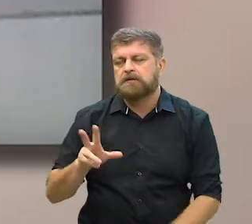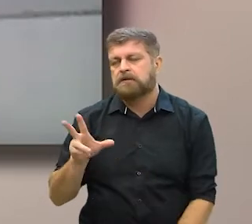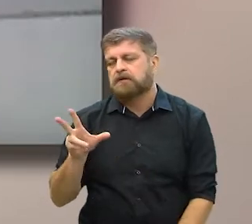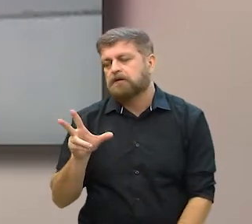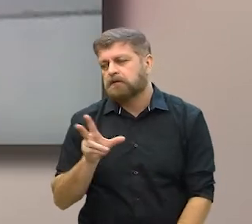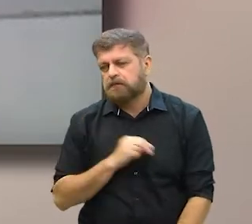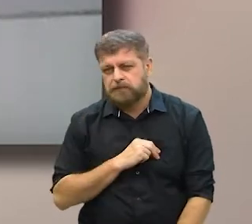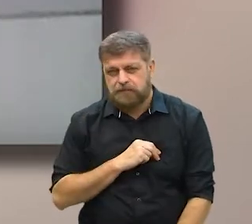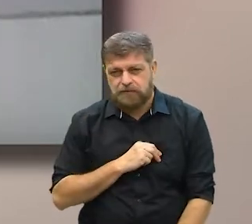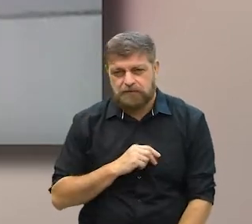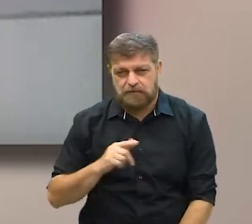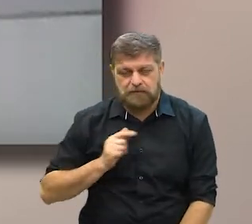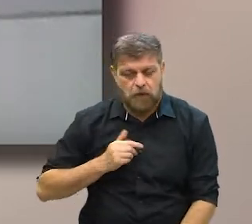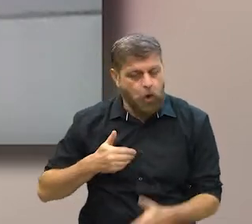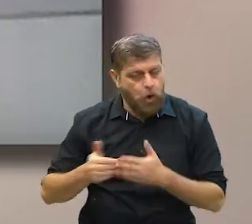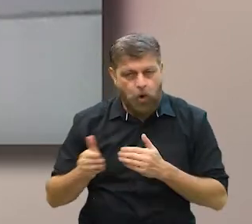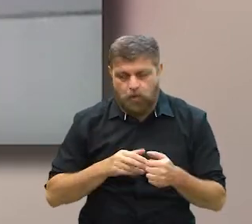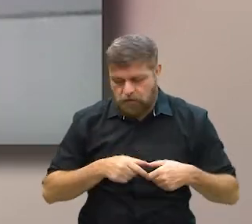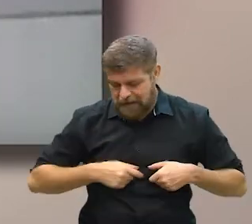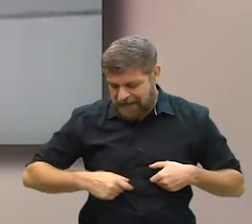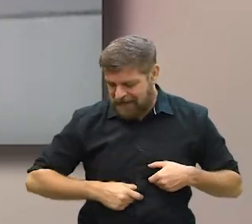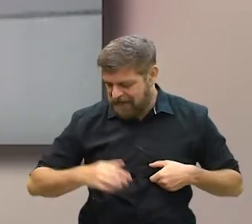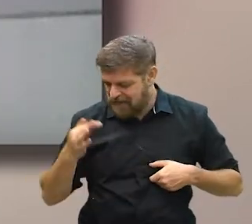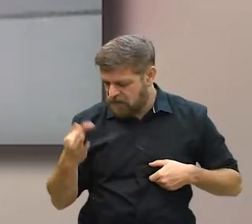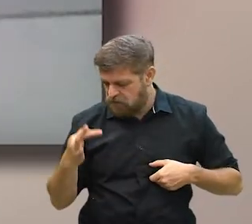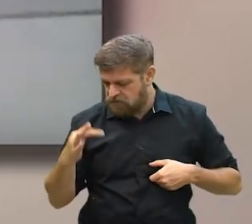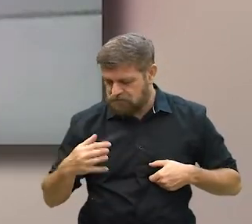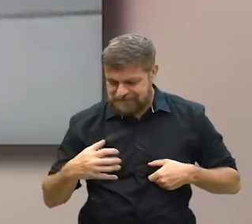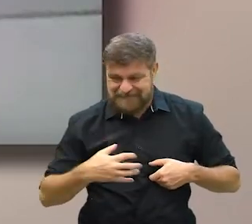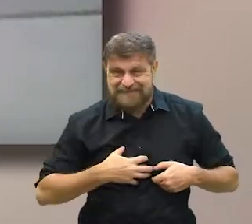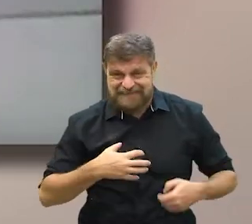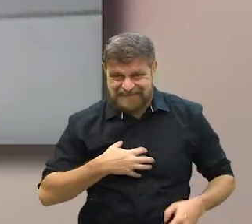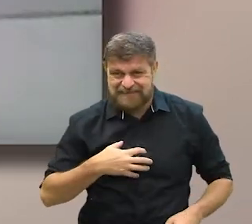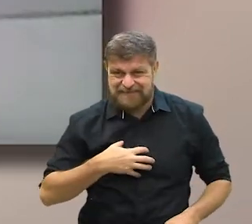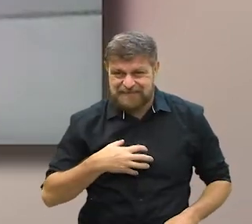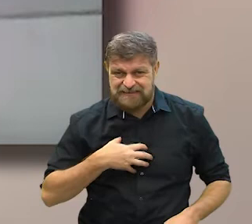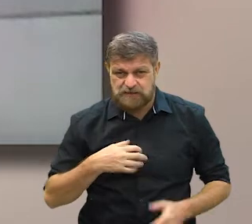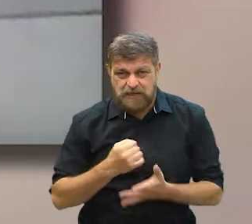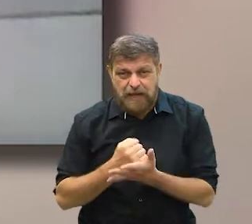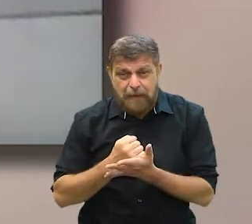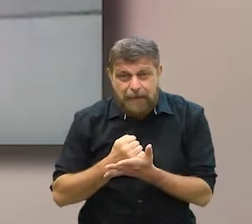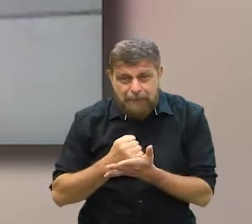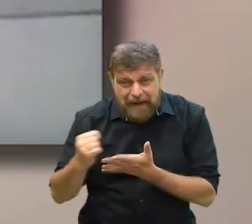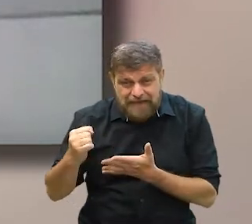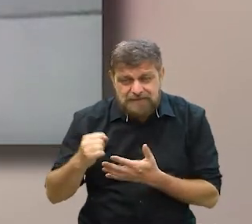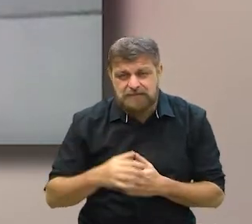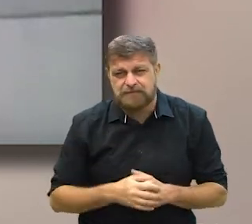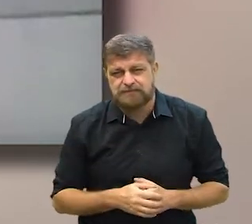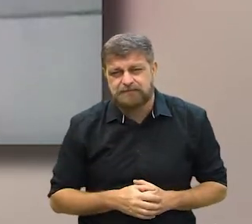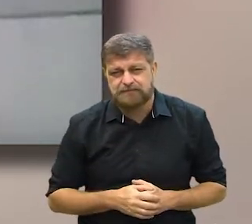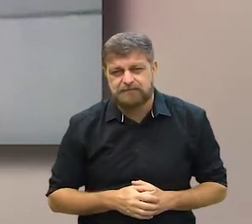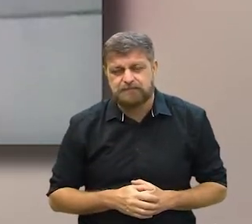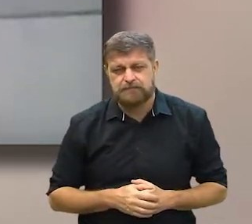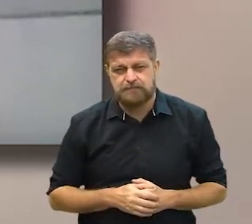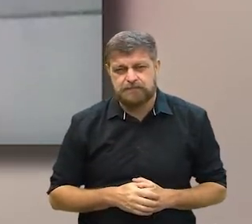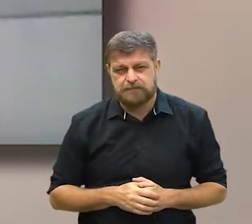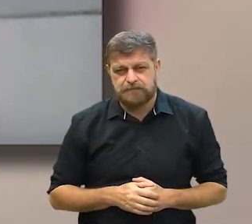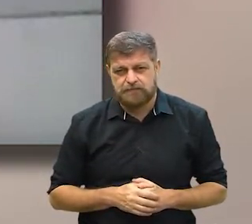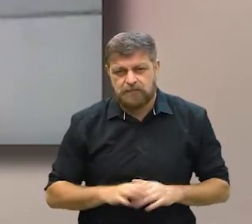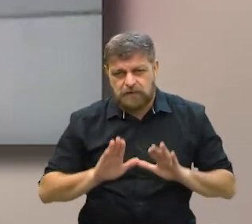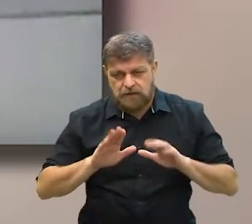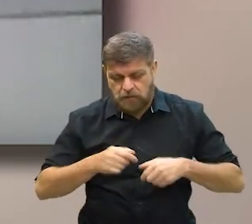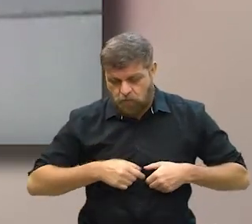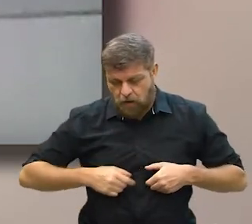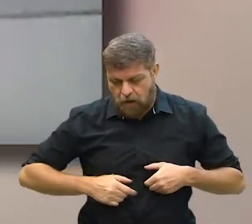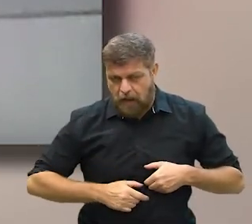né? E pauzinho qualquer cólica, né? Você sente aquela cólica horrível e tal, e daqui a pouco